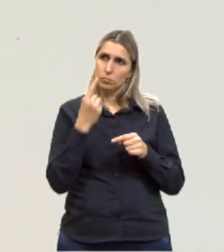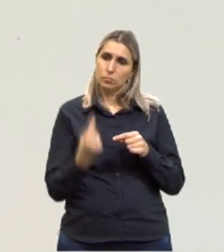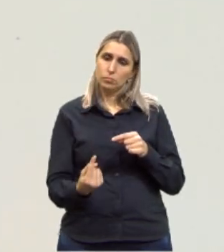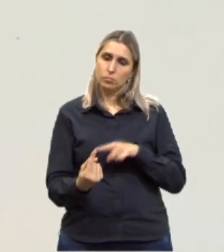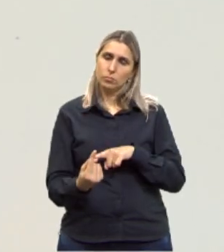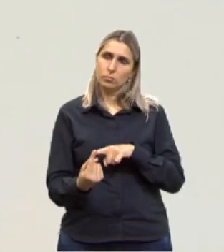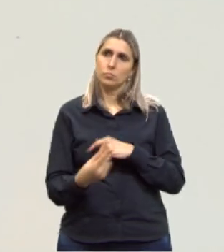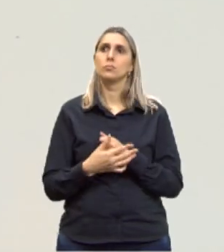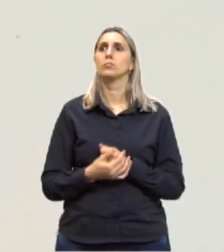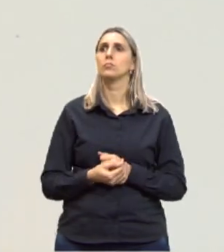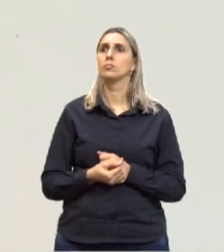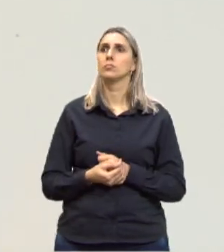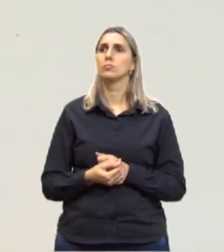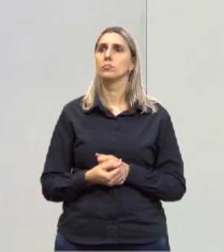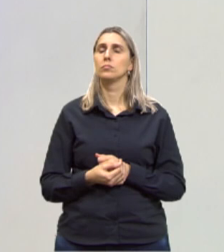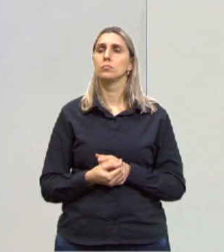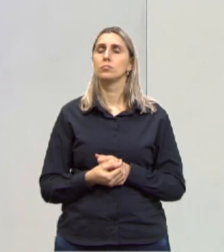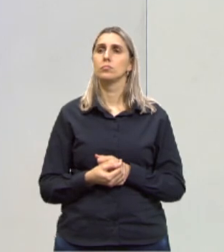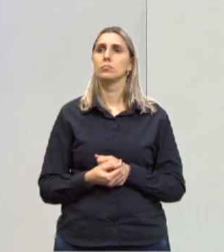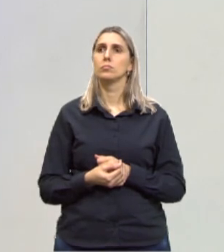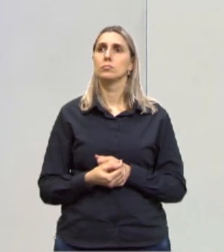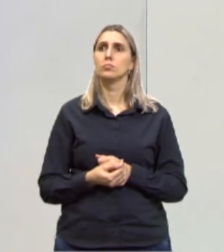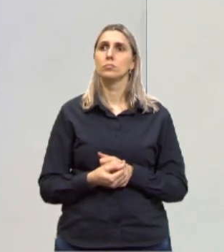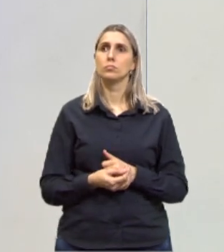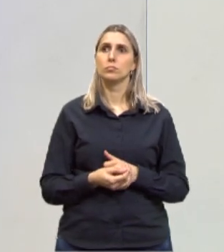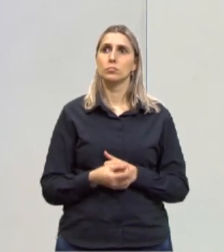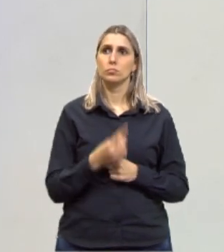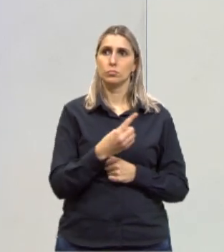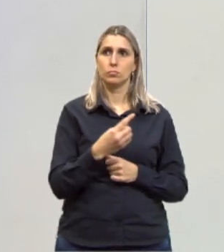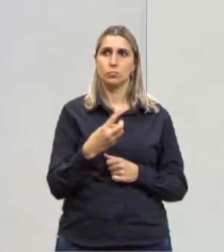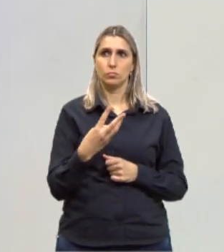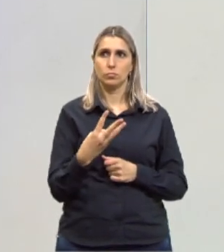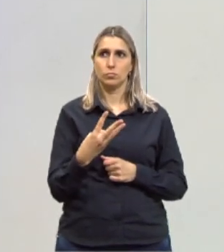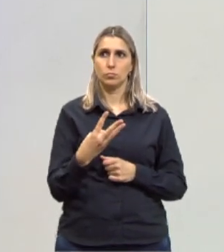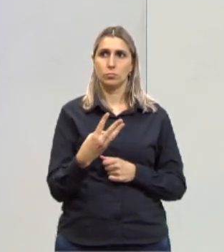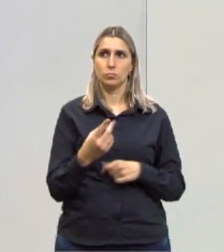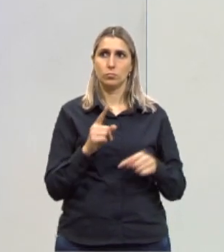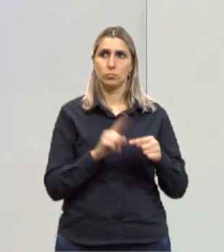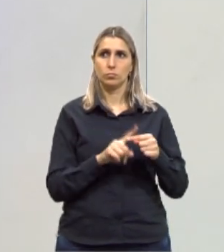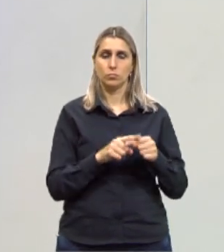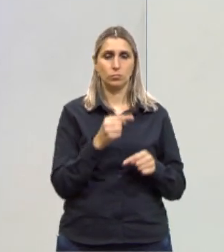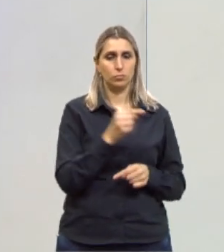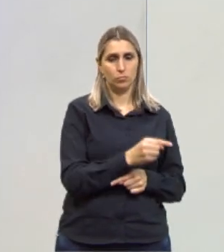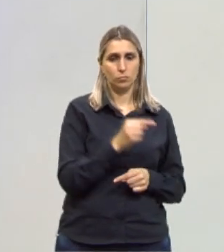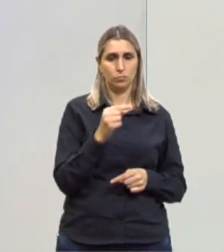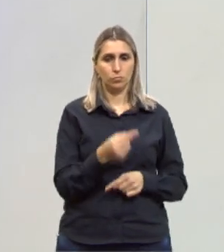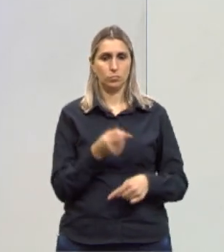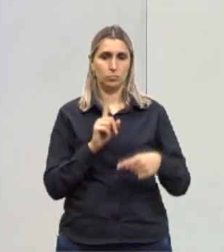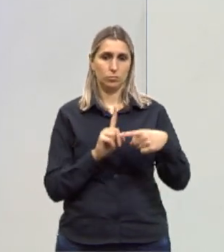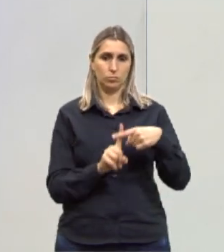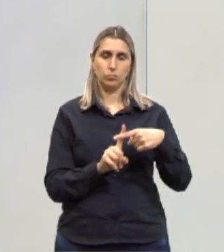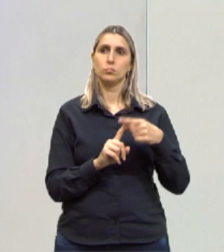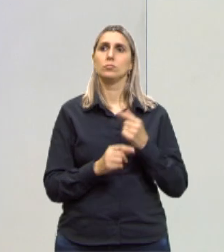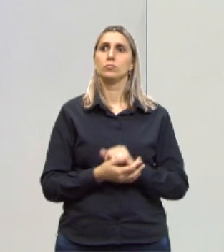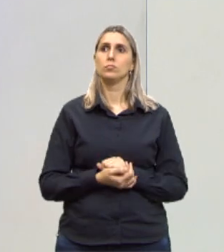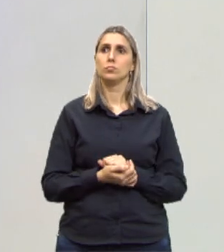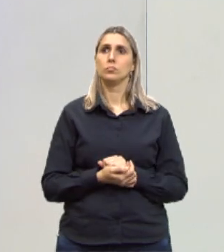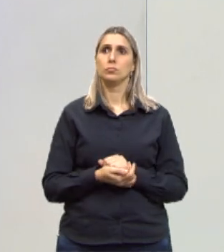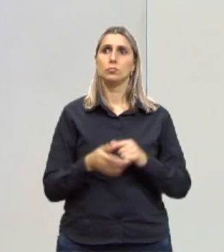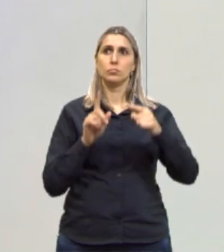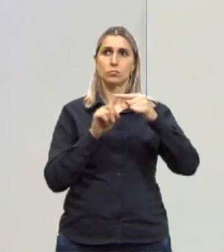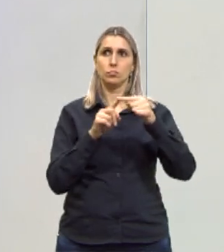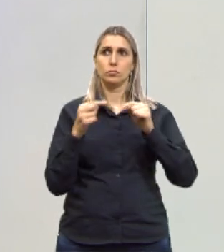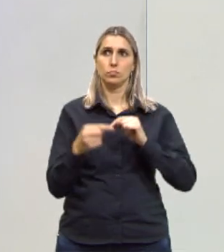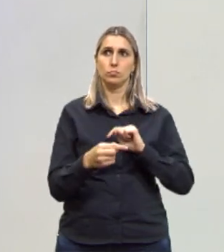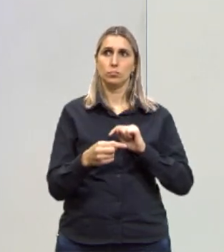1. Então, 13, porque menos e menos deu mais, né, aqui. Mais